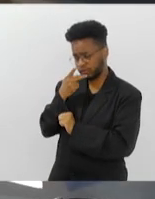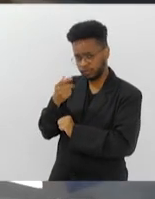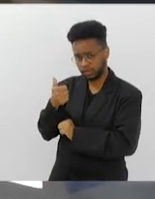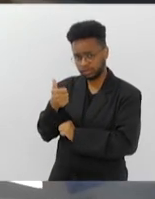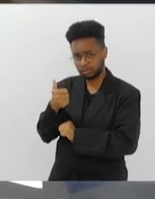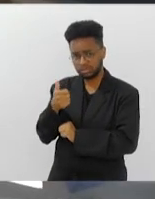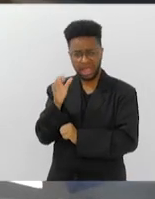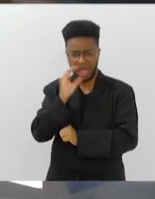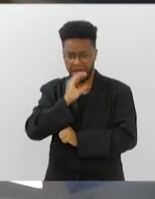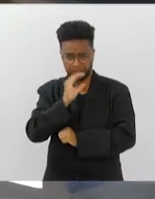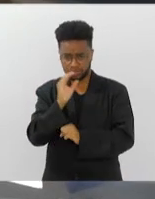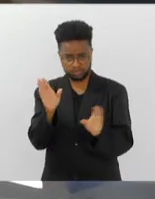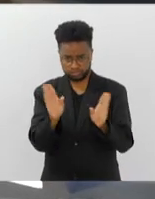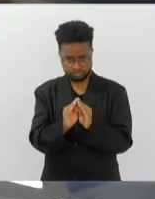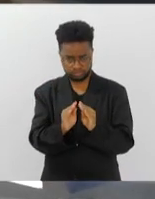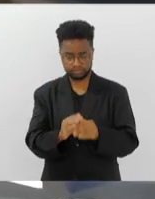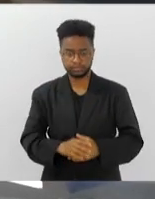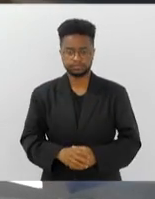Brevíssima parte.